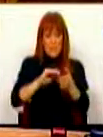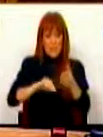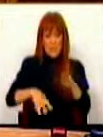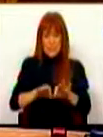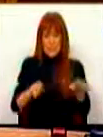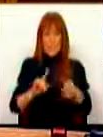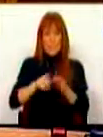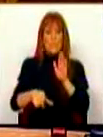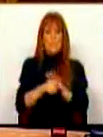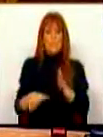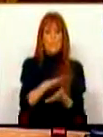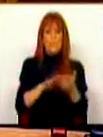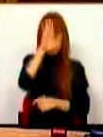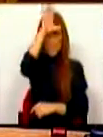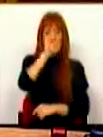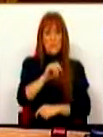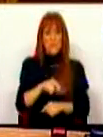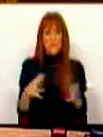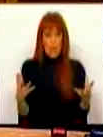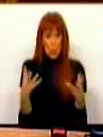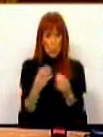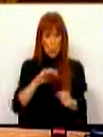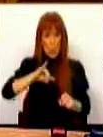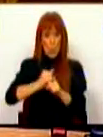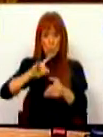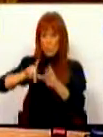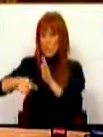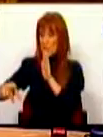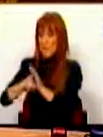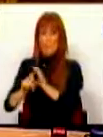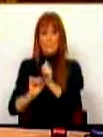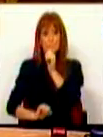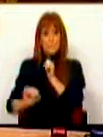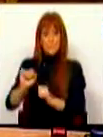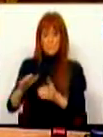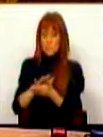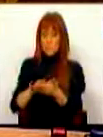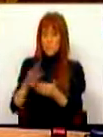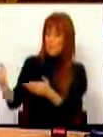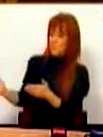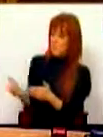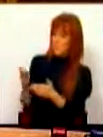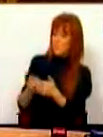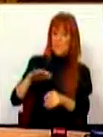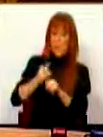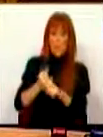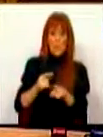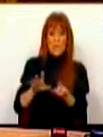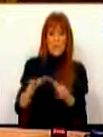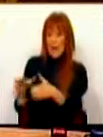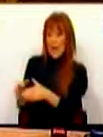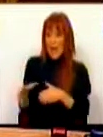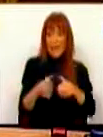O projeto de lei de bases do Governo, em conjunto com os projetos de lei de bases apresentados por todas as